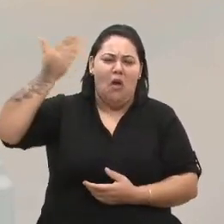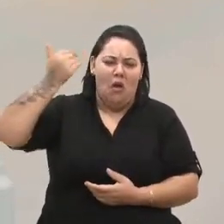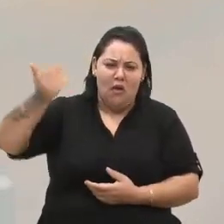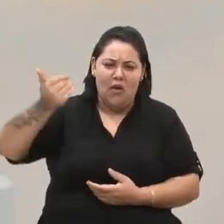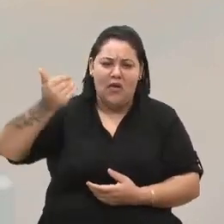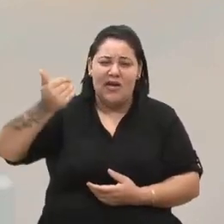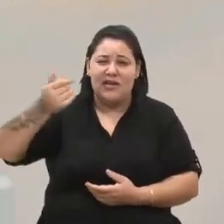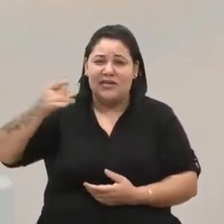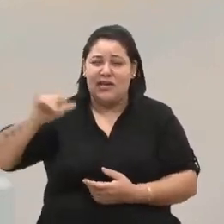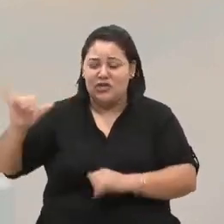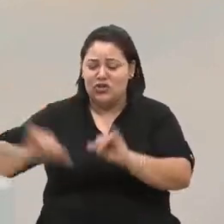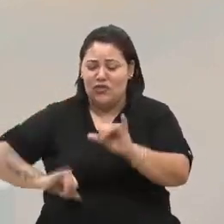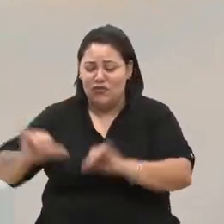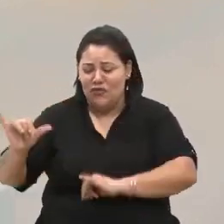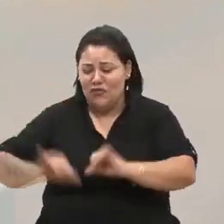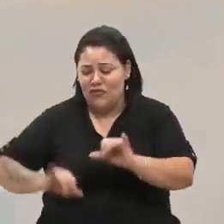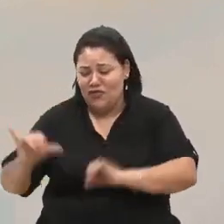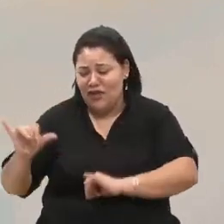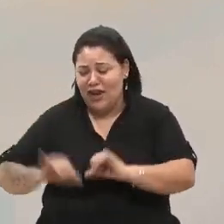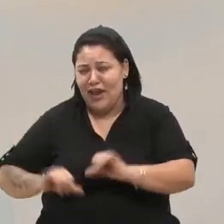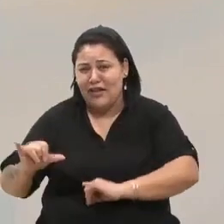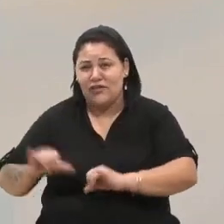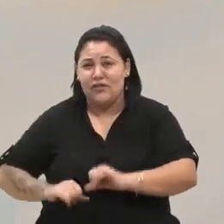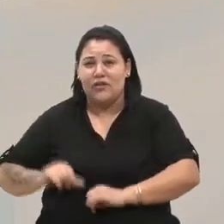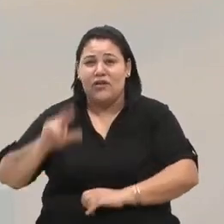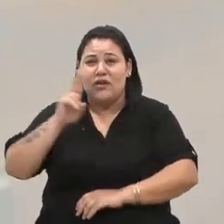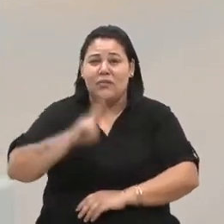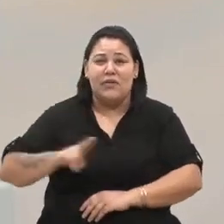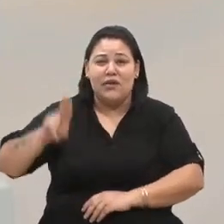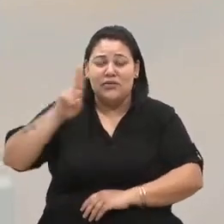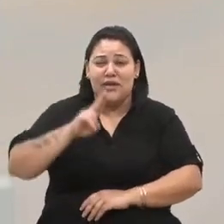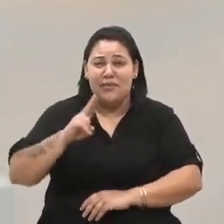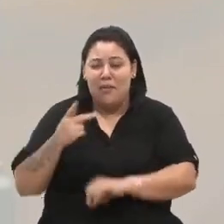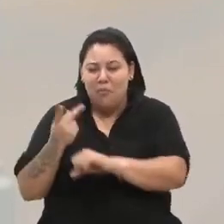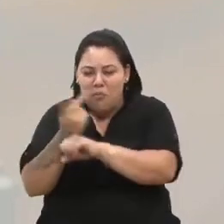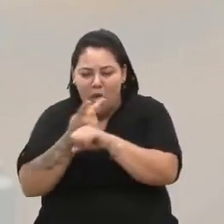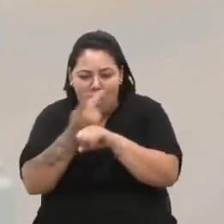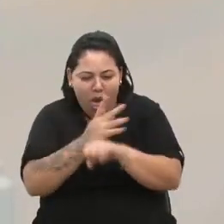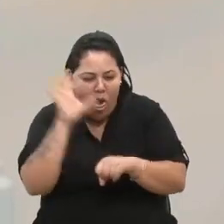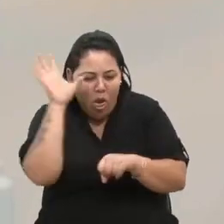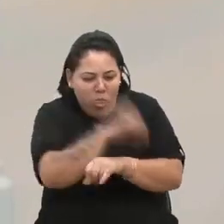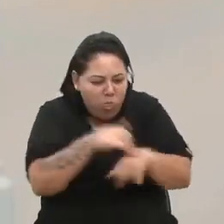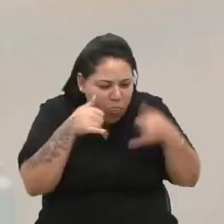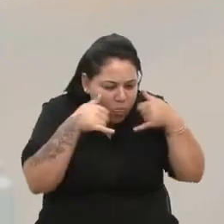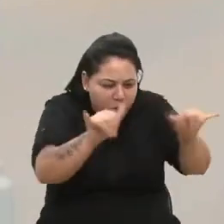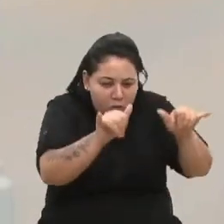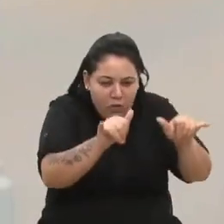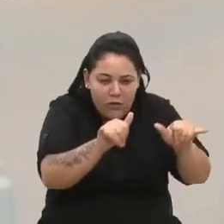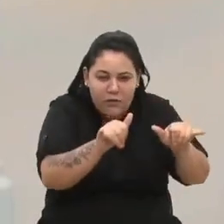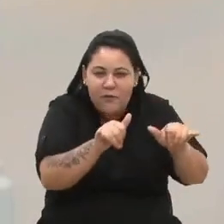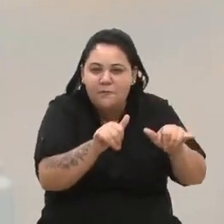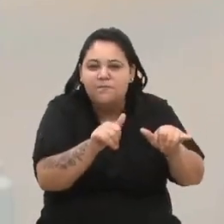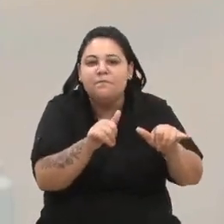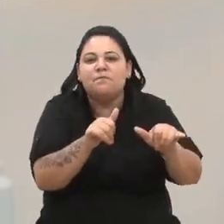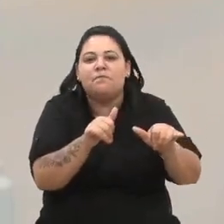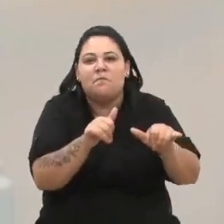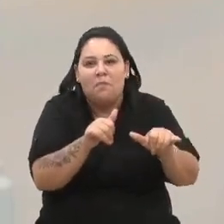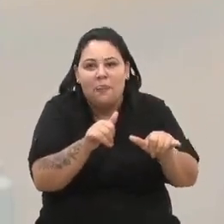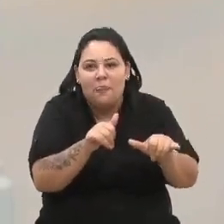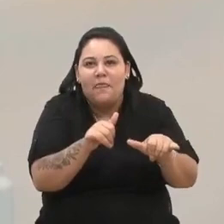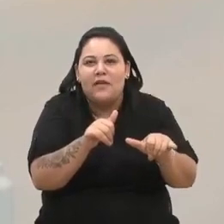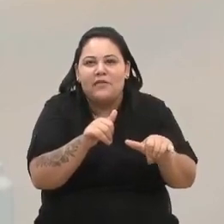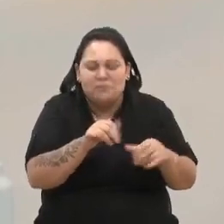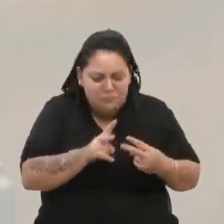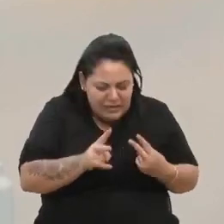maus tratos, são cachorros que são usados para caças de javali, então eles estão trancados, apanham. Foi chamada